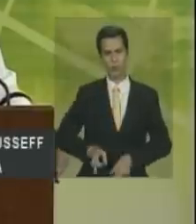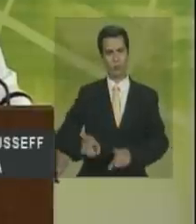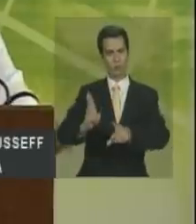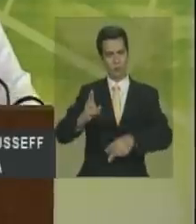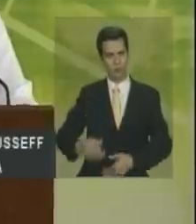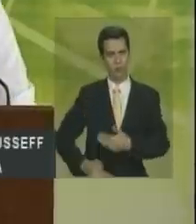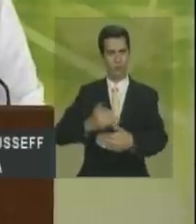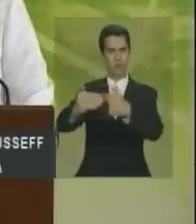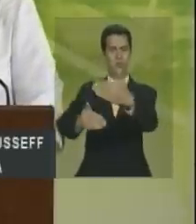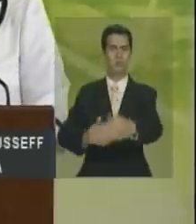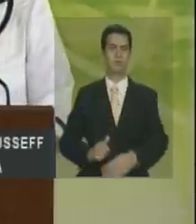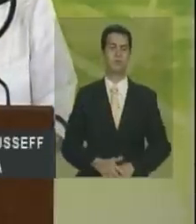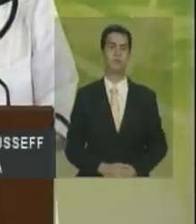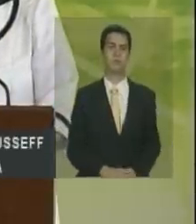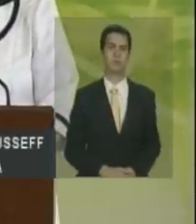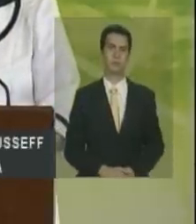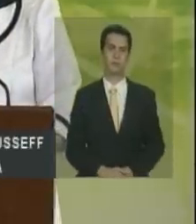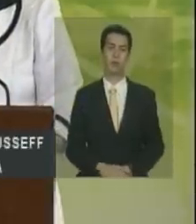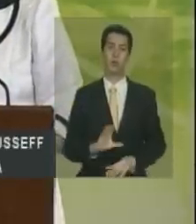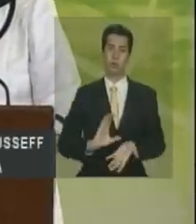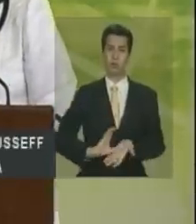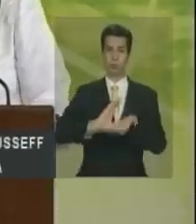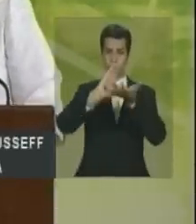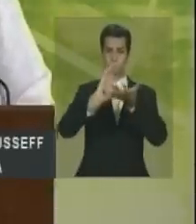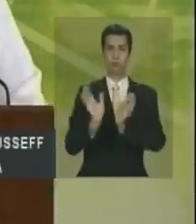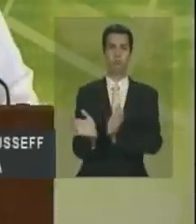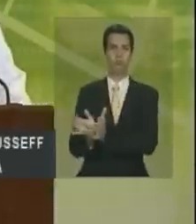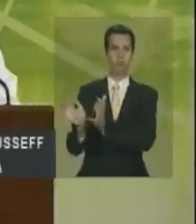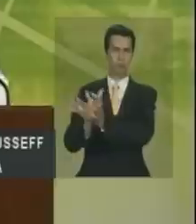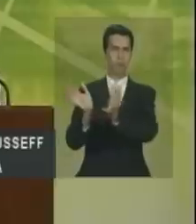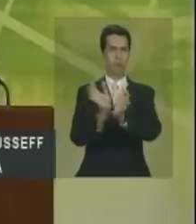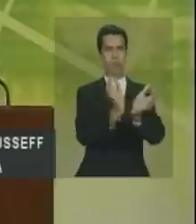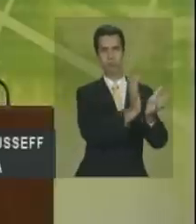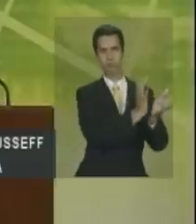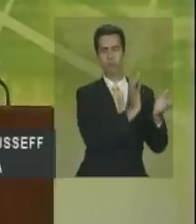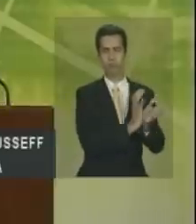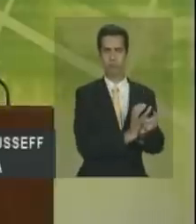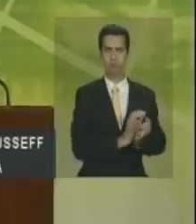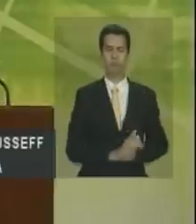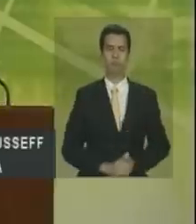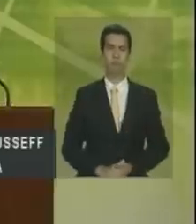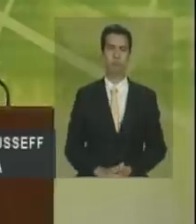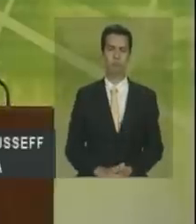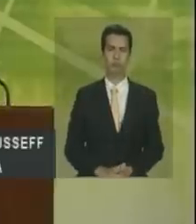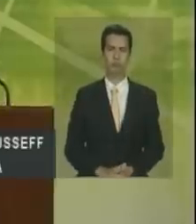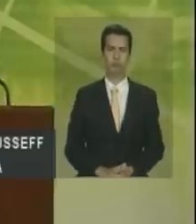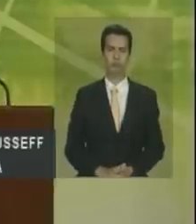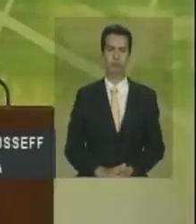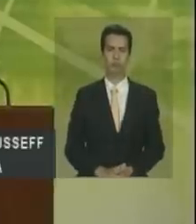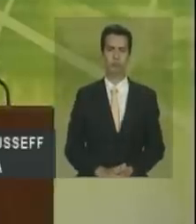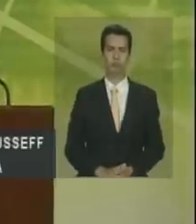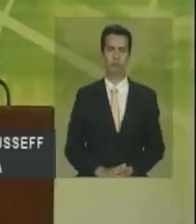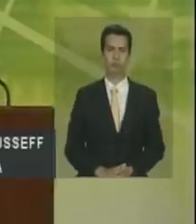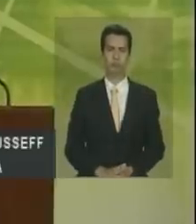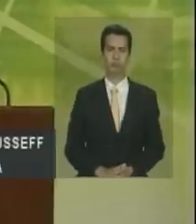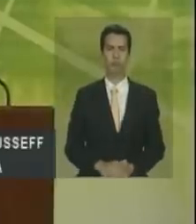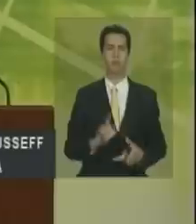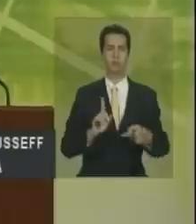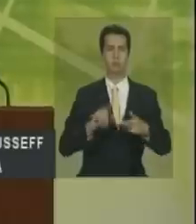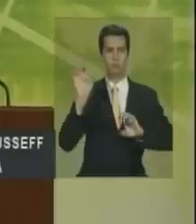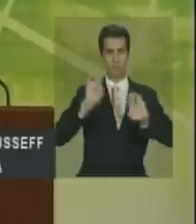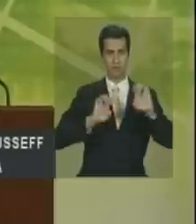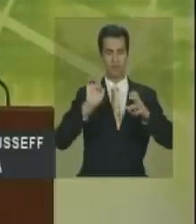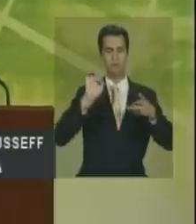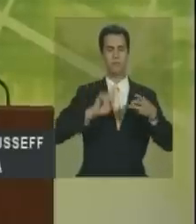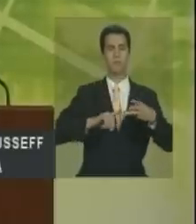desenvolvimento. Os conselhos de competitividade, à medida que colocam nós do governo, os empresários,